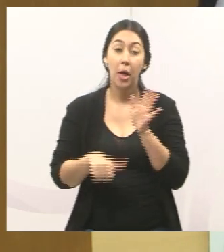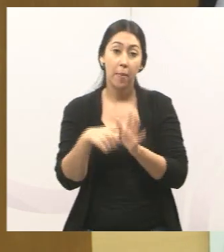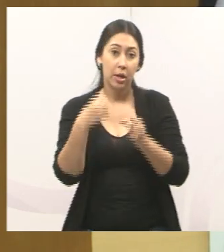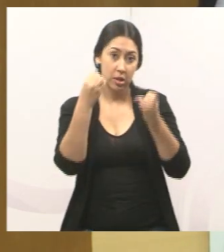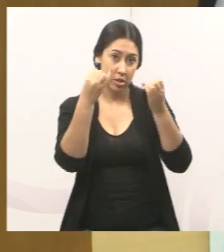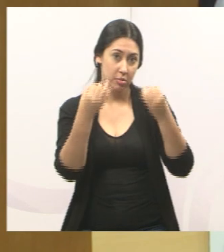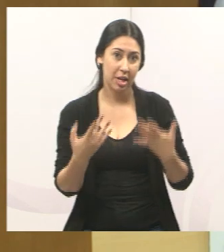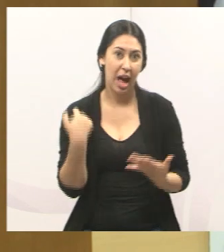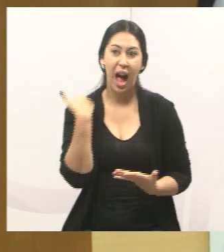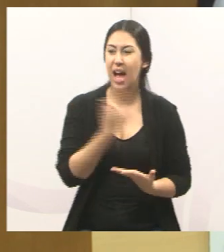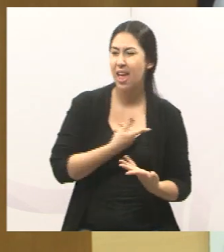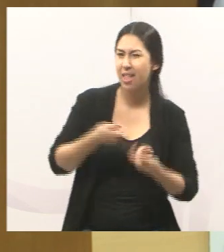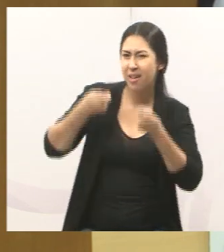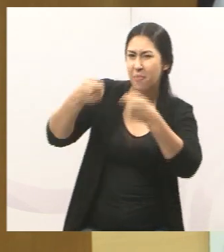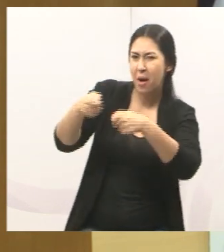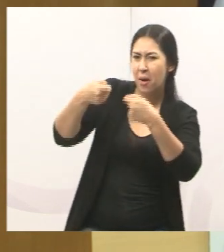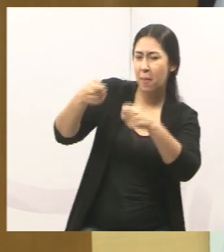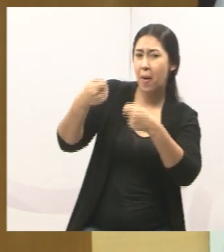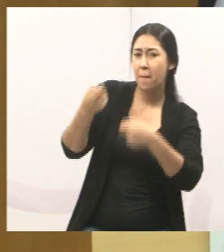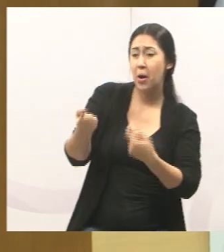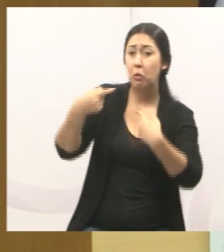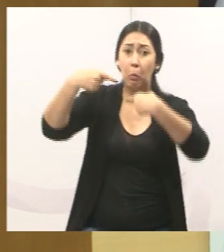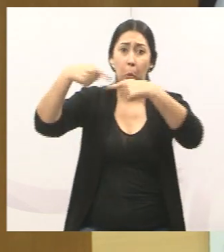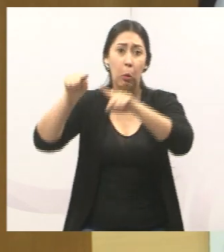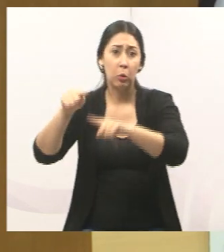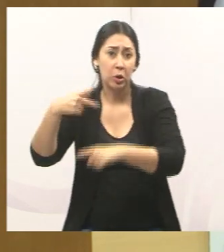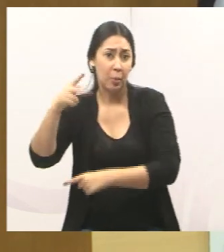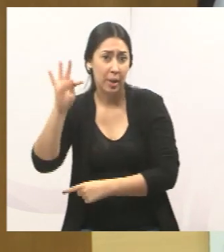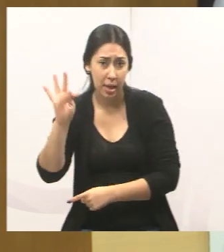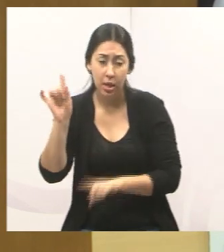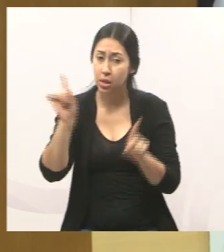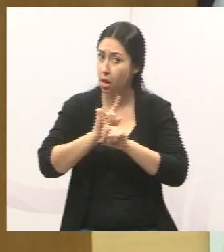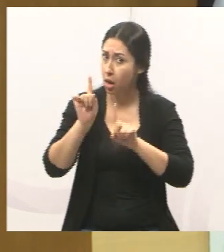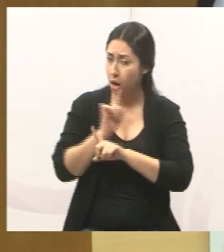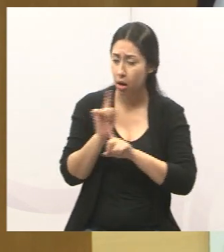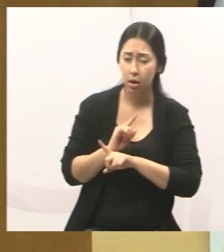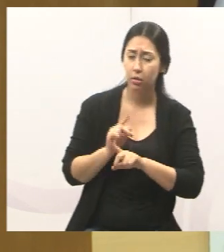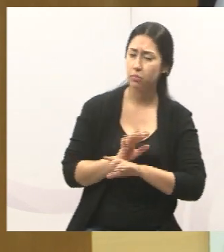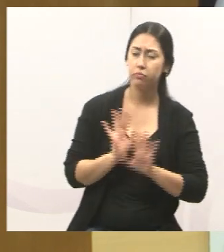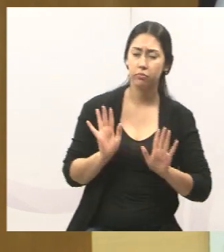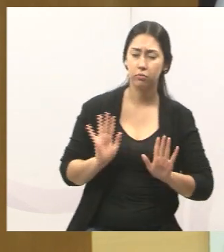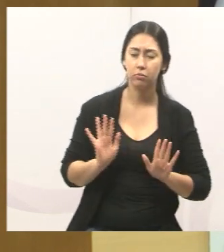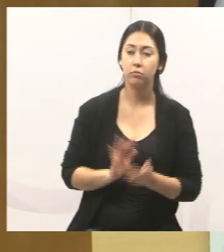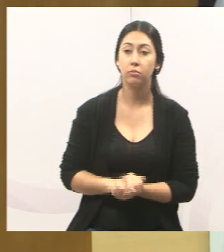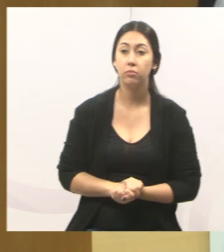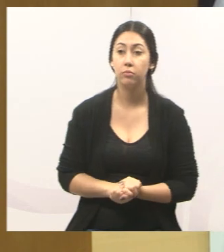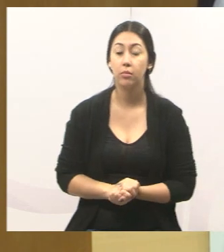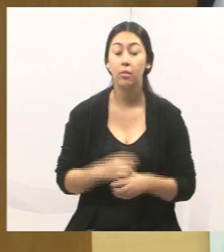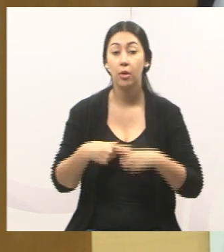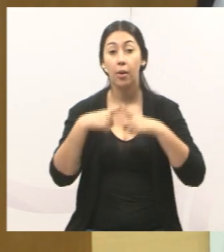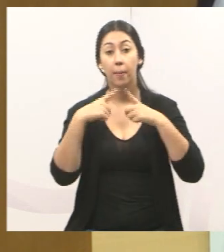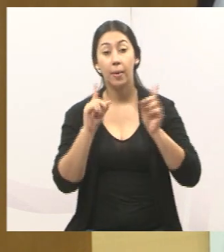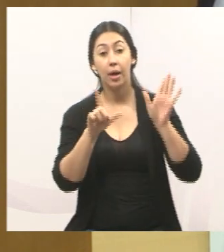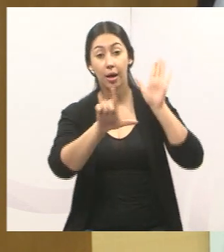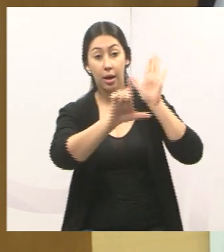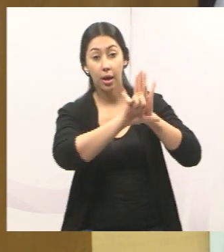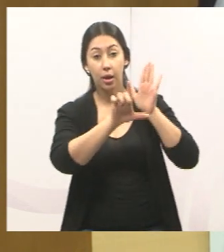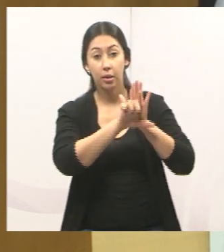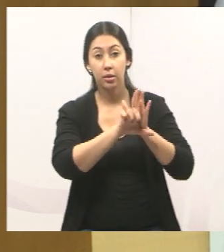nenhuma perseguição partidária entre PT e PSDB, muito pelo contrário. Conforme a nossa Lei Orgânica